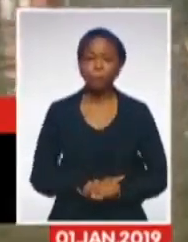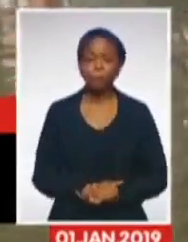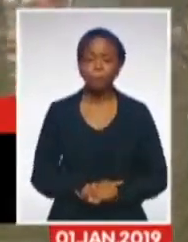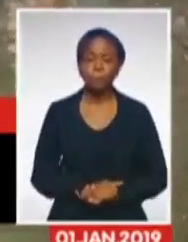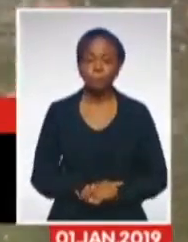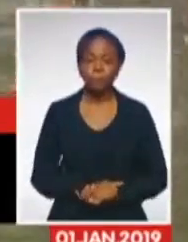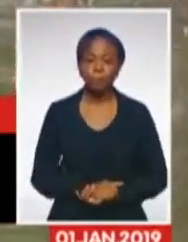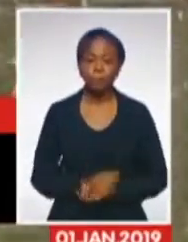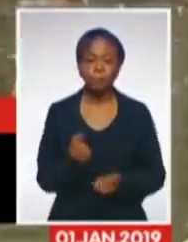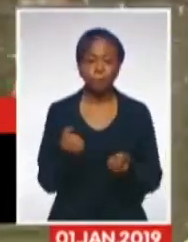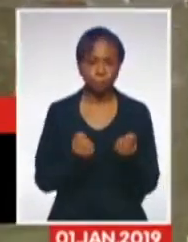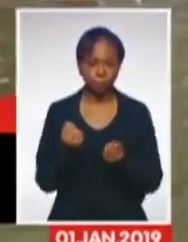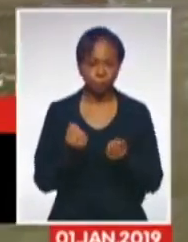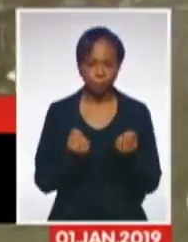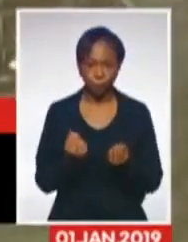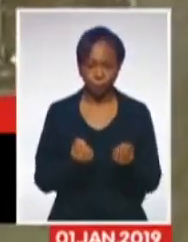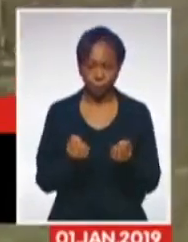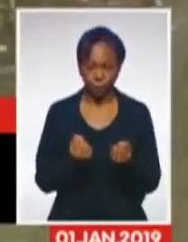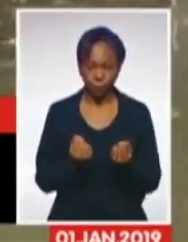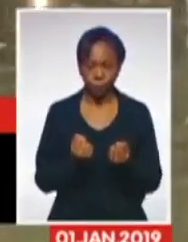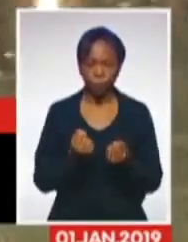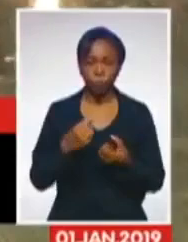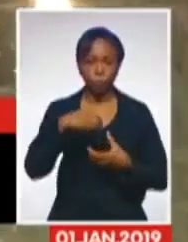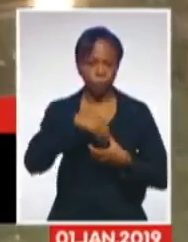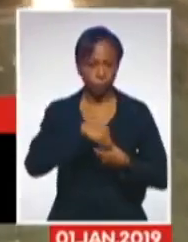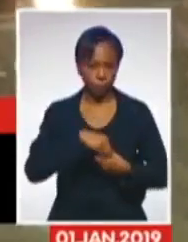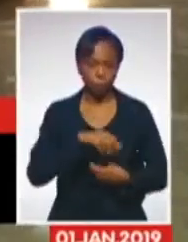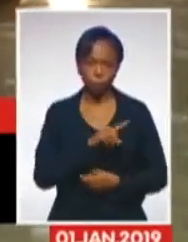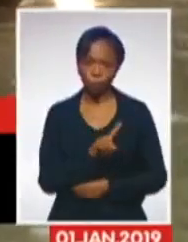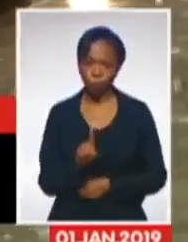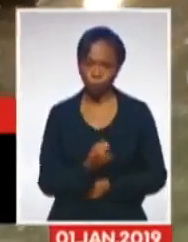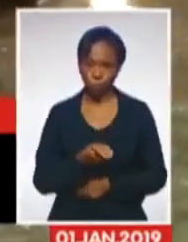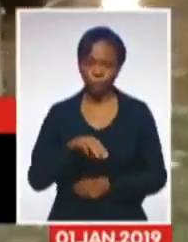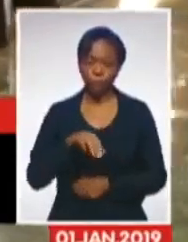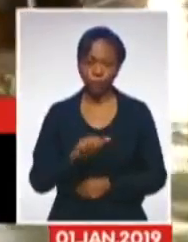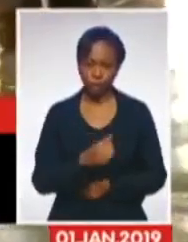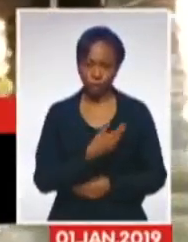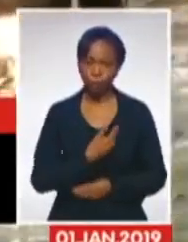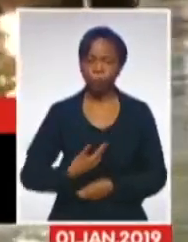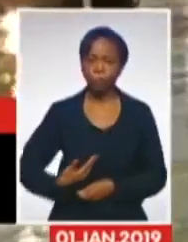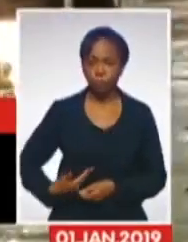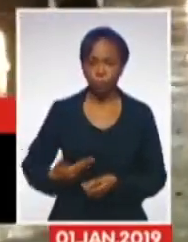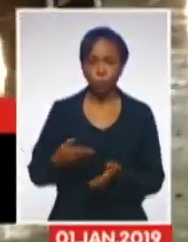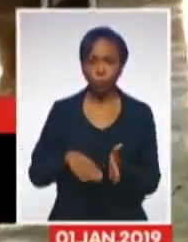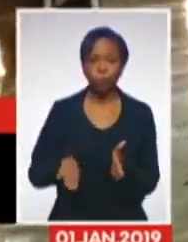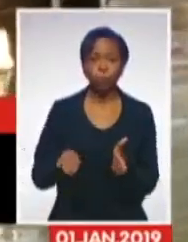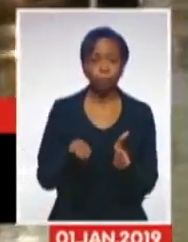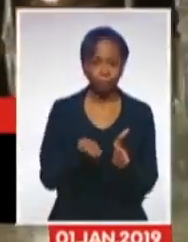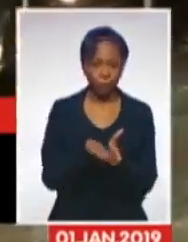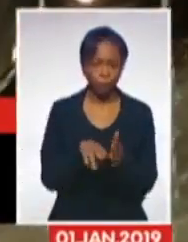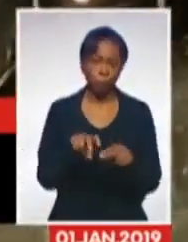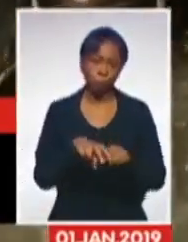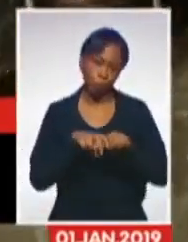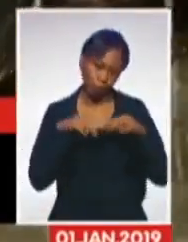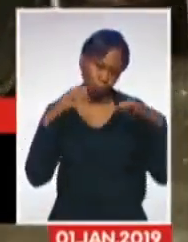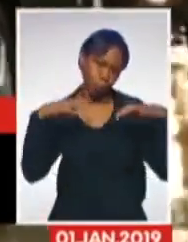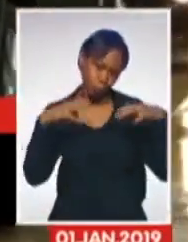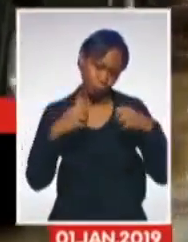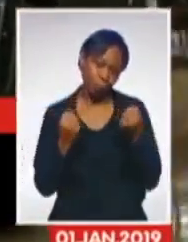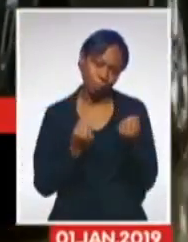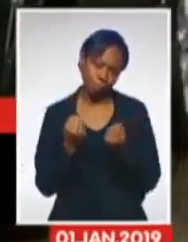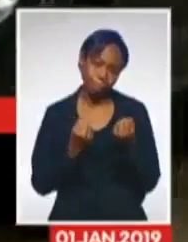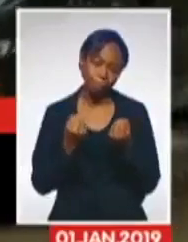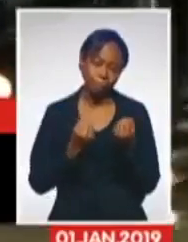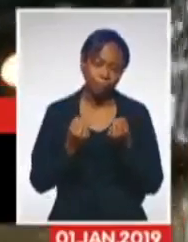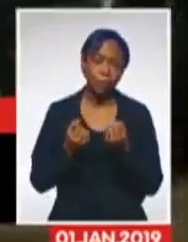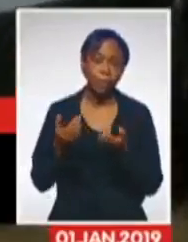o governador eleito Romeu Zema acaba de se aproximar da Assembleia, né? Está vindo de carro exatamente por causa da chuva. Ele vai se aproximar ali